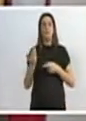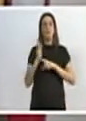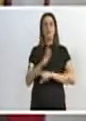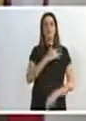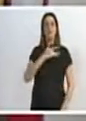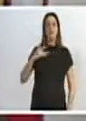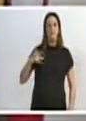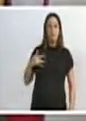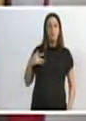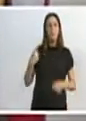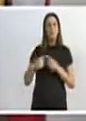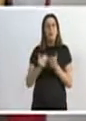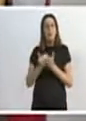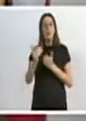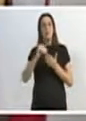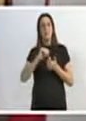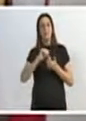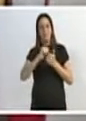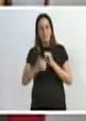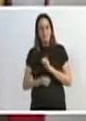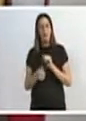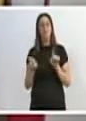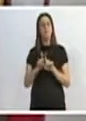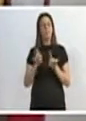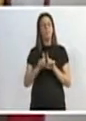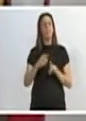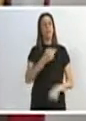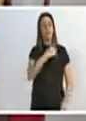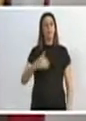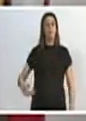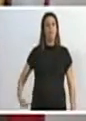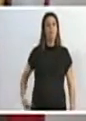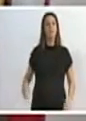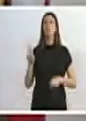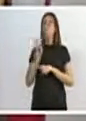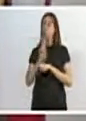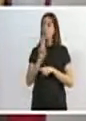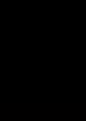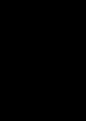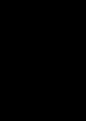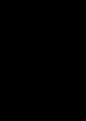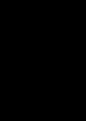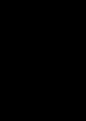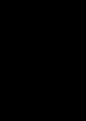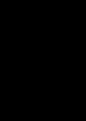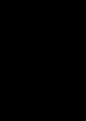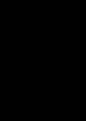Esse é um governo que trata e cuida das pessoas como ninguém. Era isso, senhor presidente, senhores vereadores.